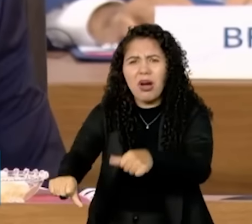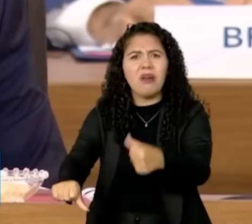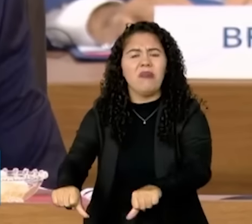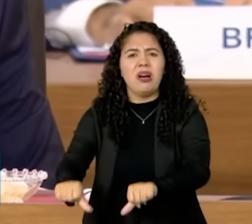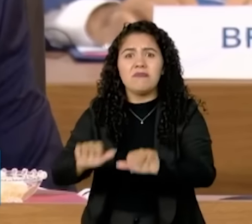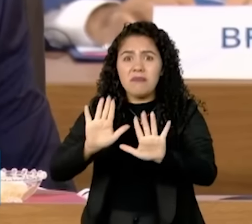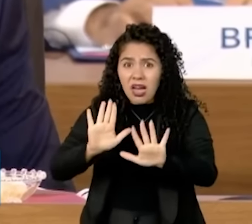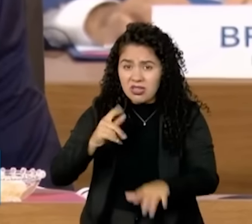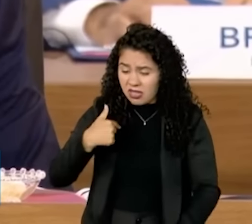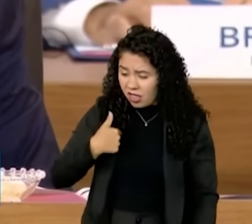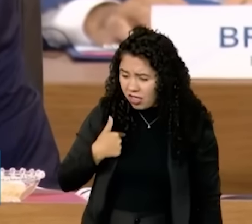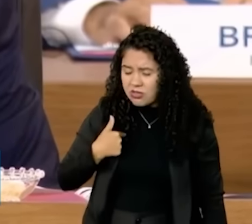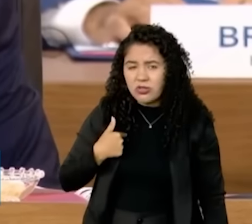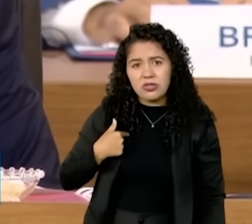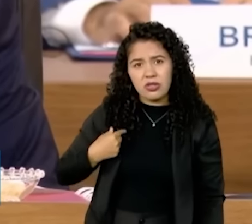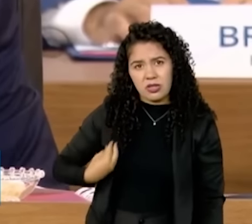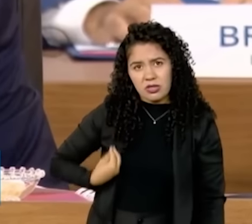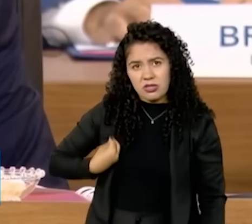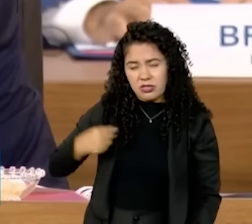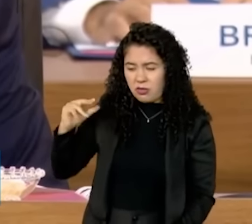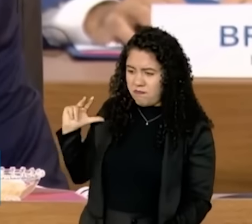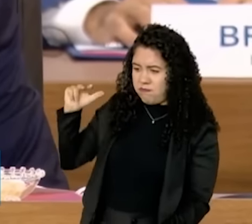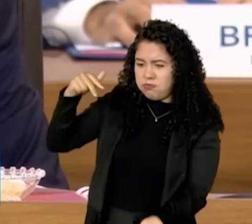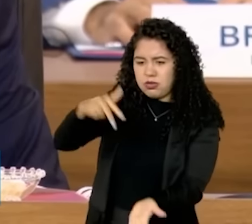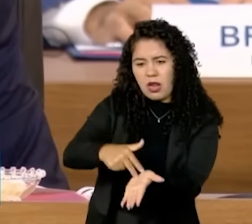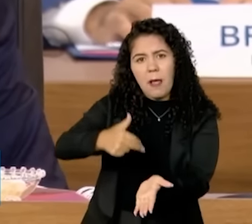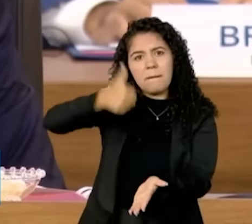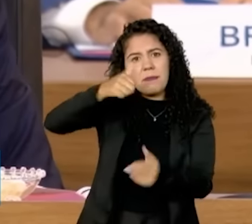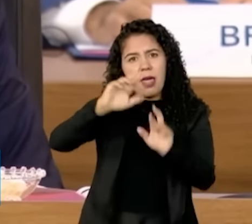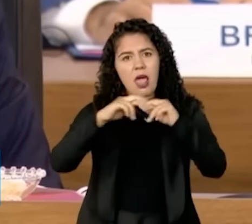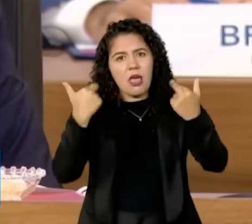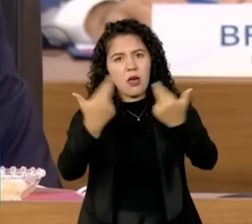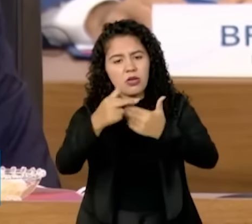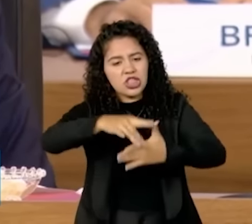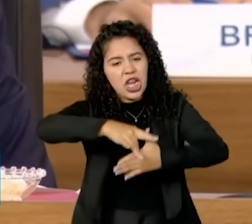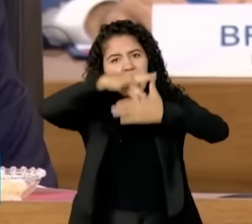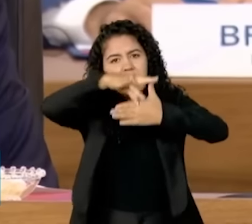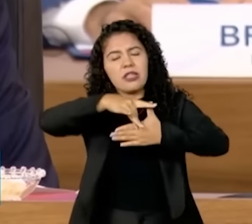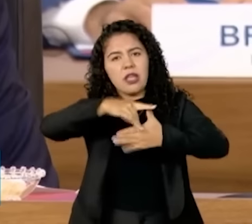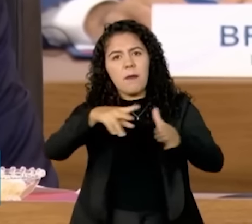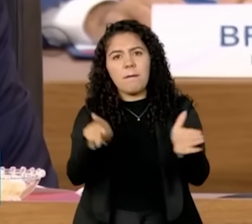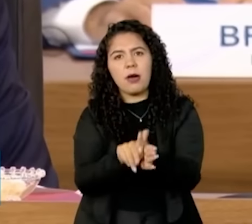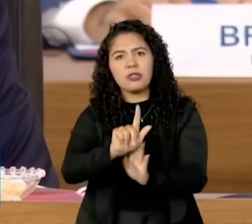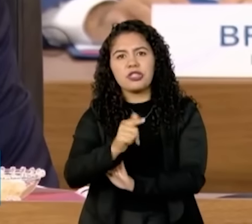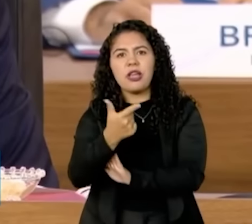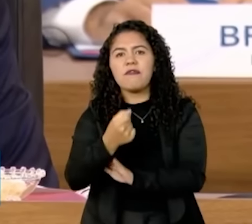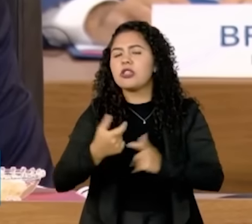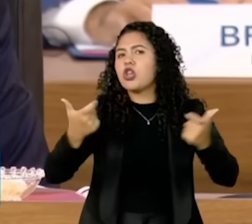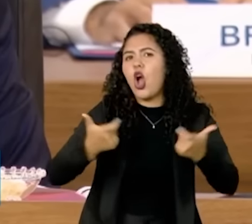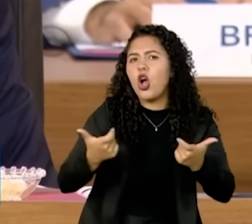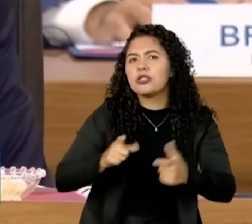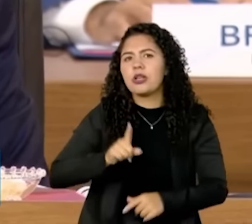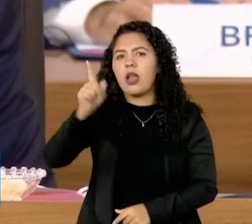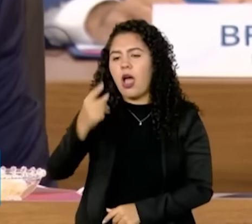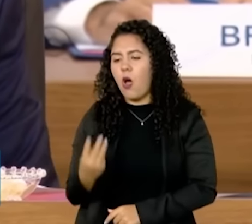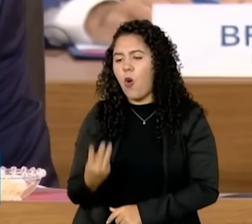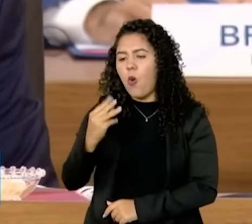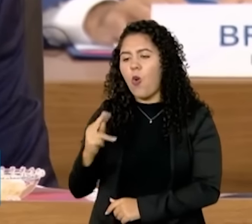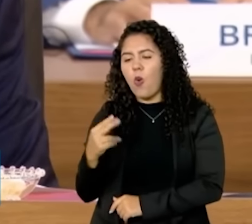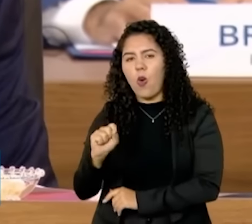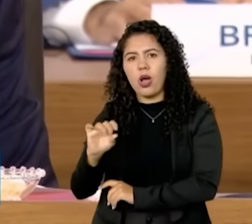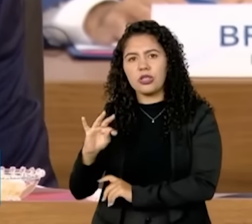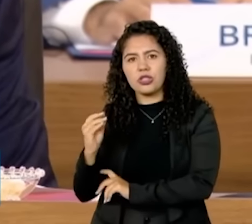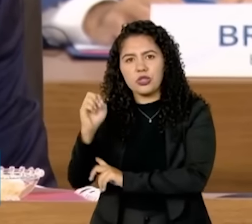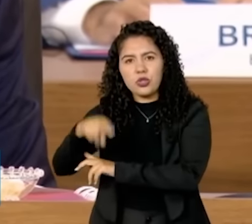Estive na primeira reunião de líderes do G20, convocada em Washington, no contexto da